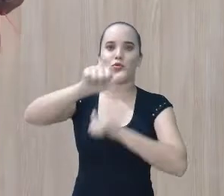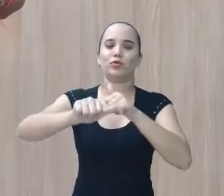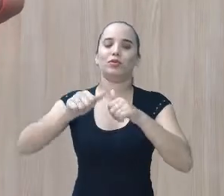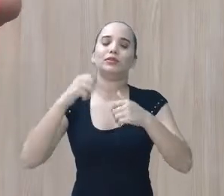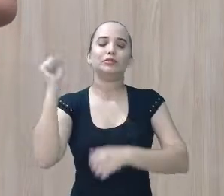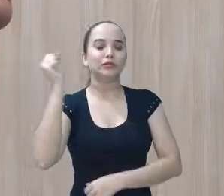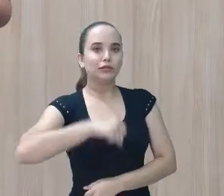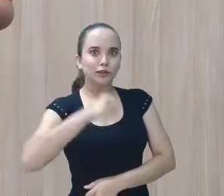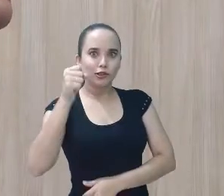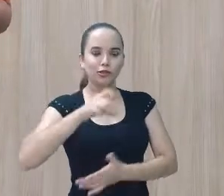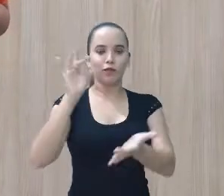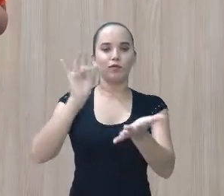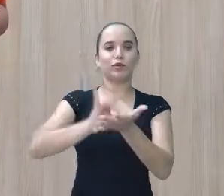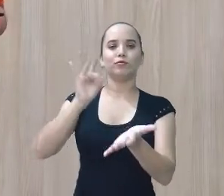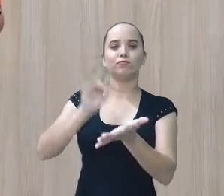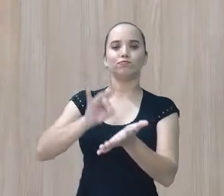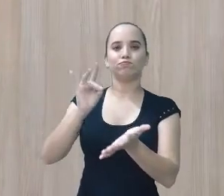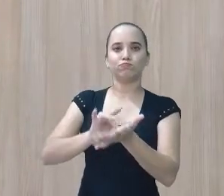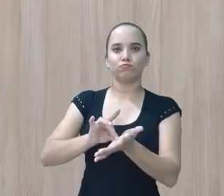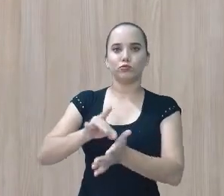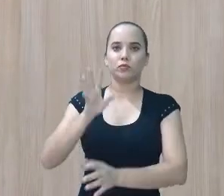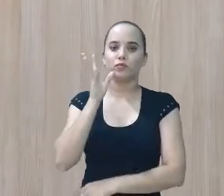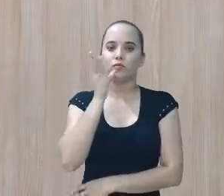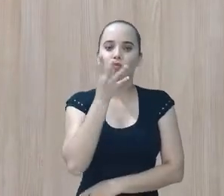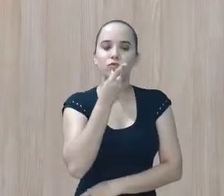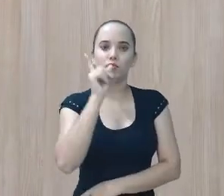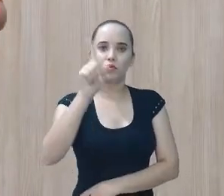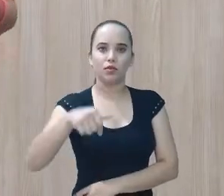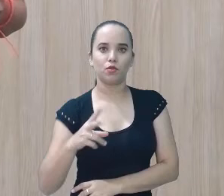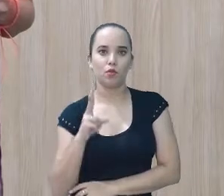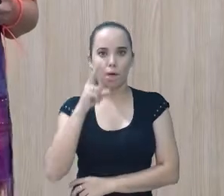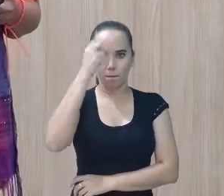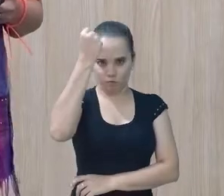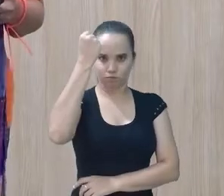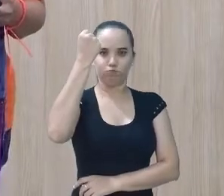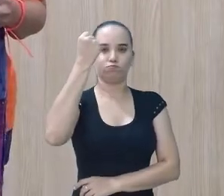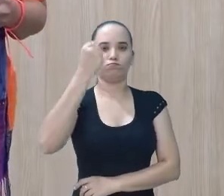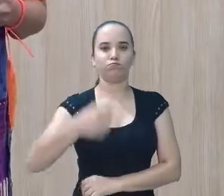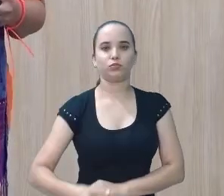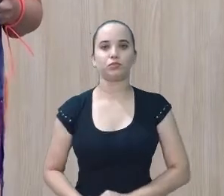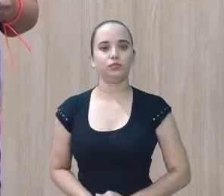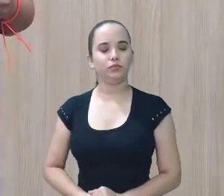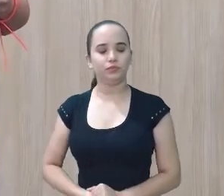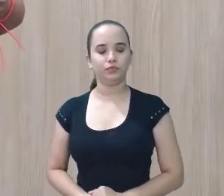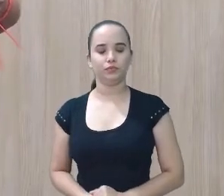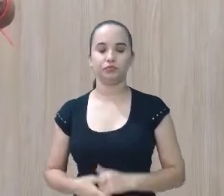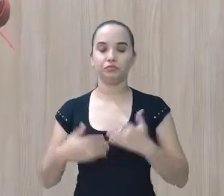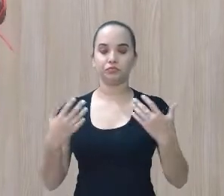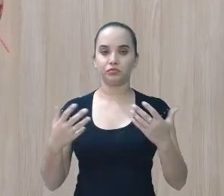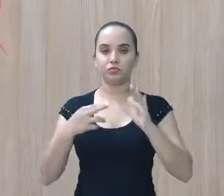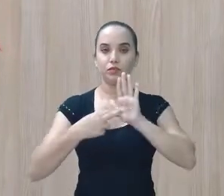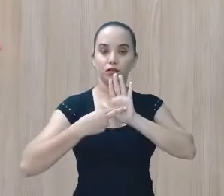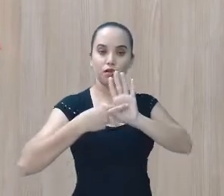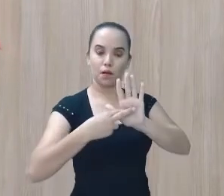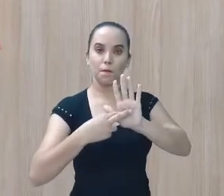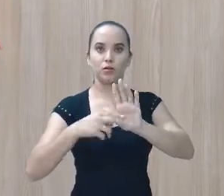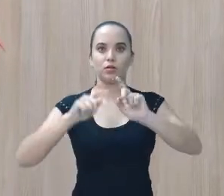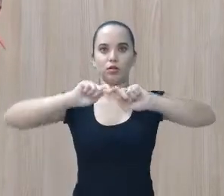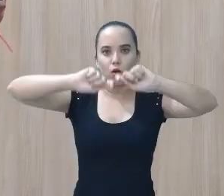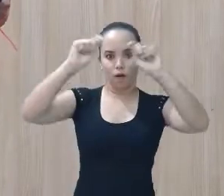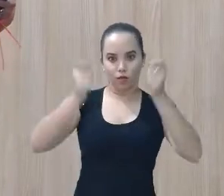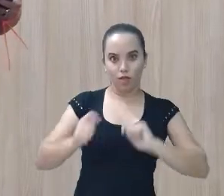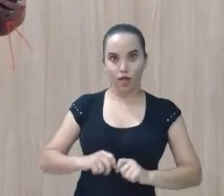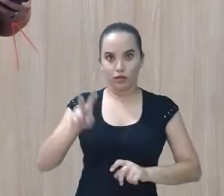me tire essa verdade. Né? Bom, a representação nas artes visuais, né, ao longo